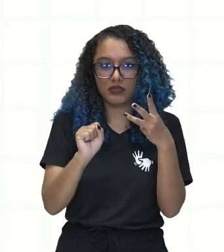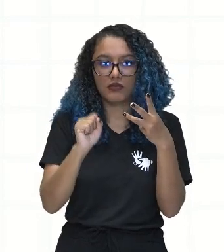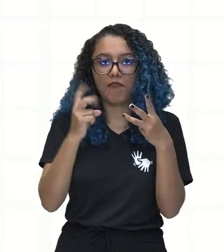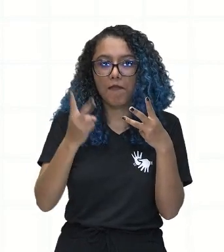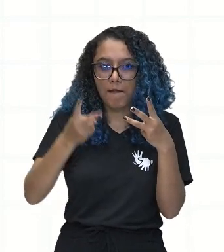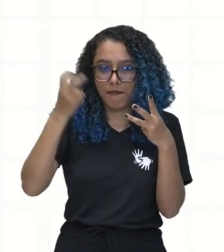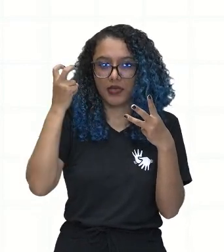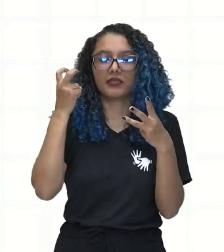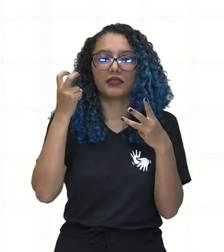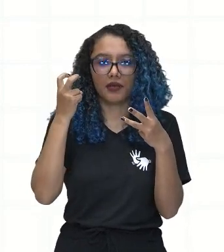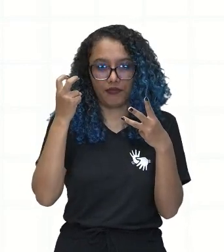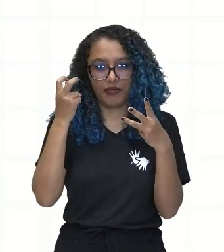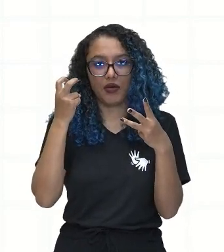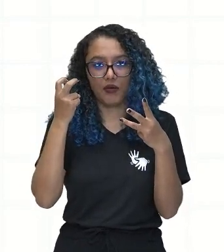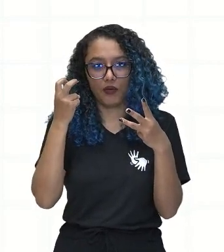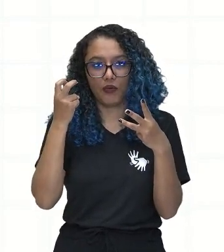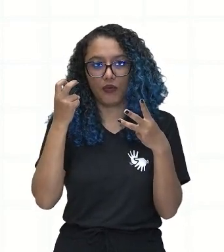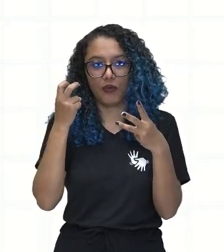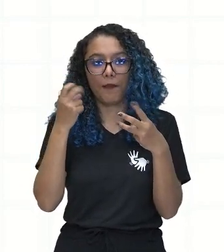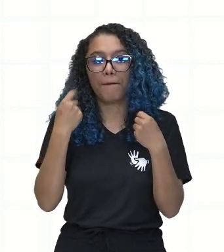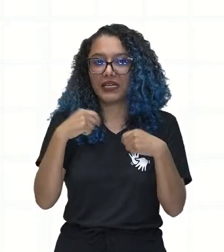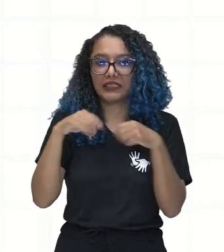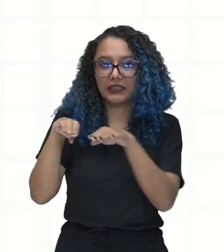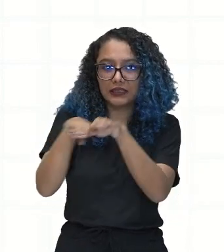na interatividade. Ok?